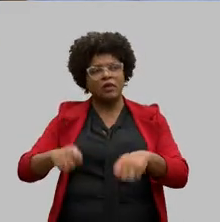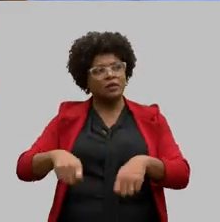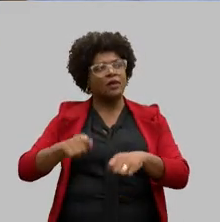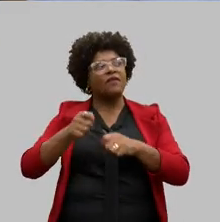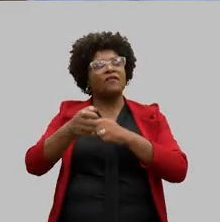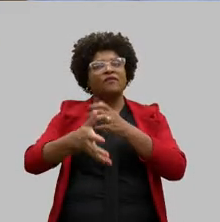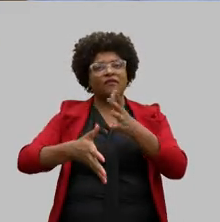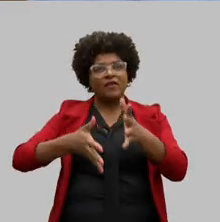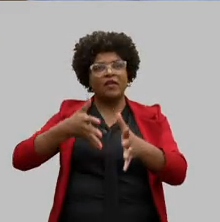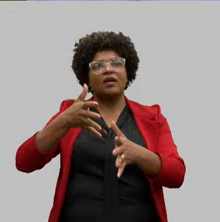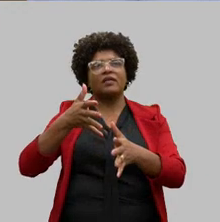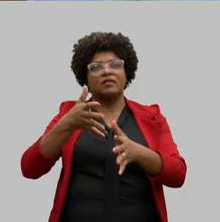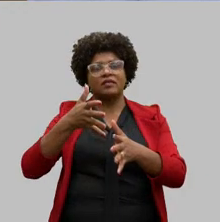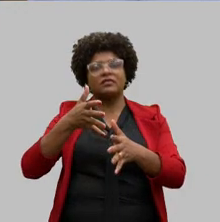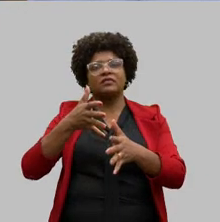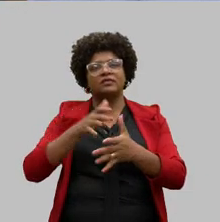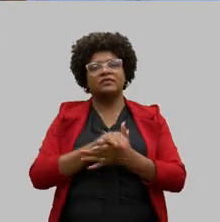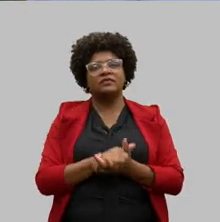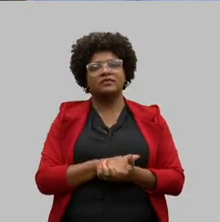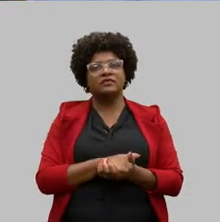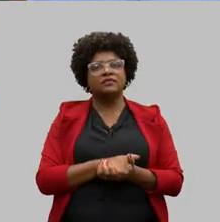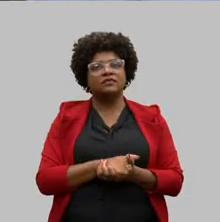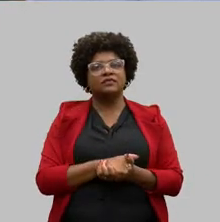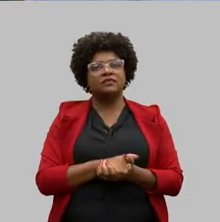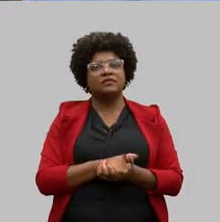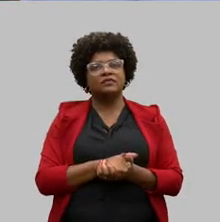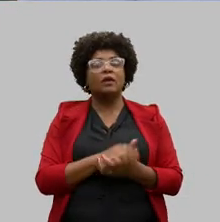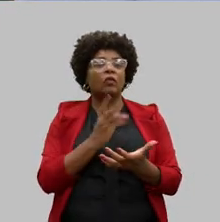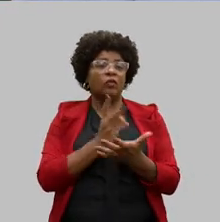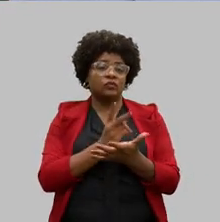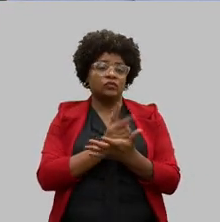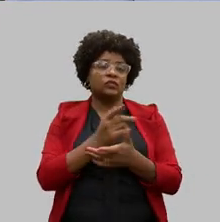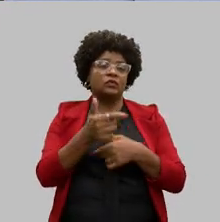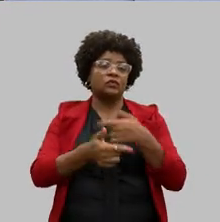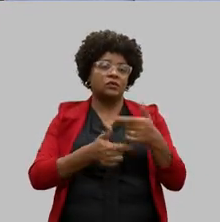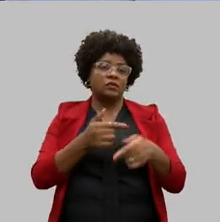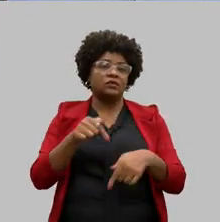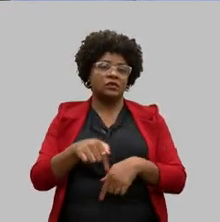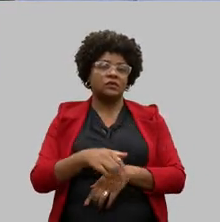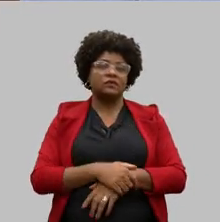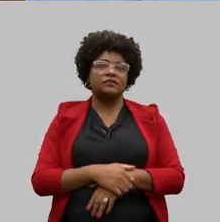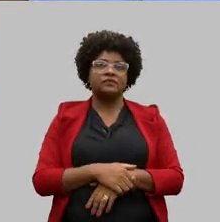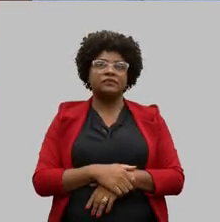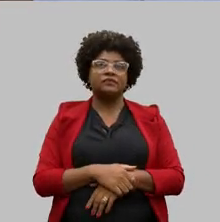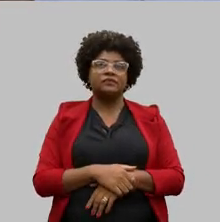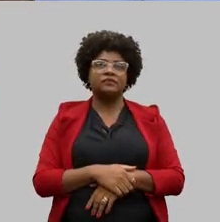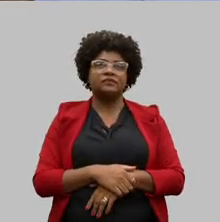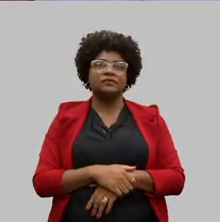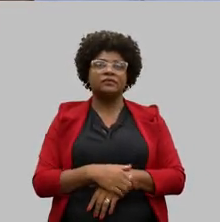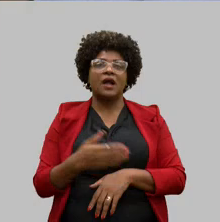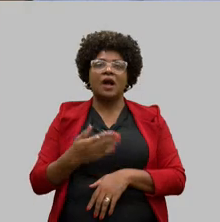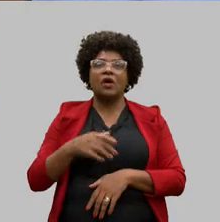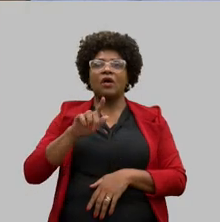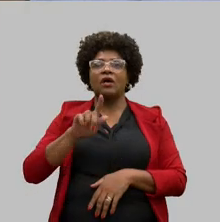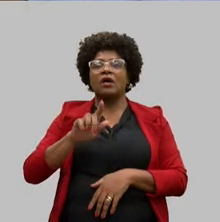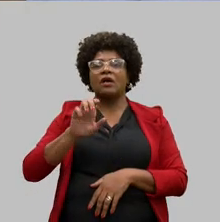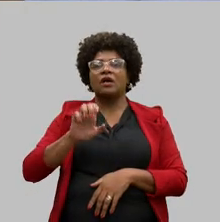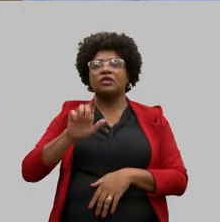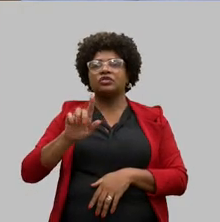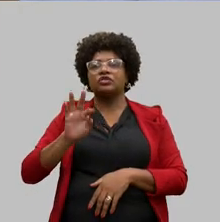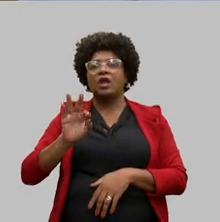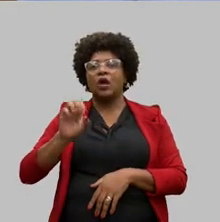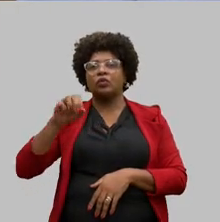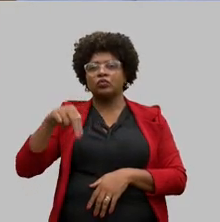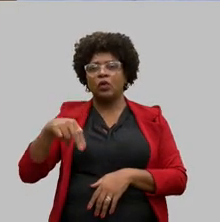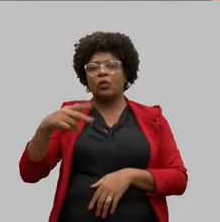sua fala e a gente dá andamento no nosso trabalho eu passo a palavra agora ao Gelton Pinto Coelho Filho Presidente do